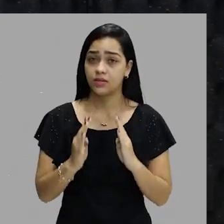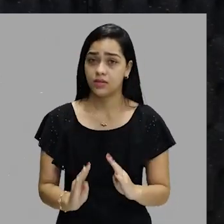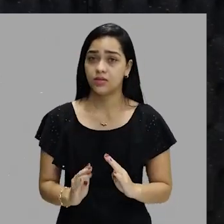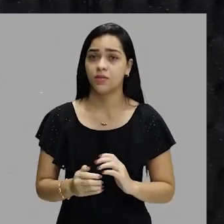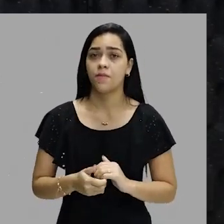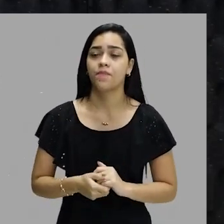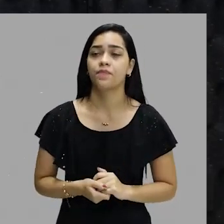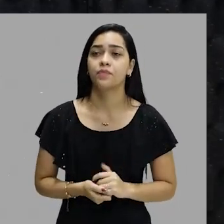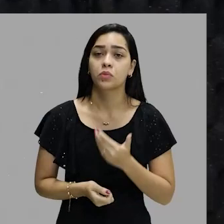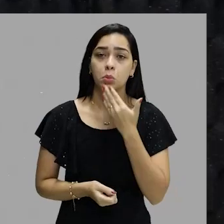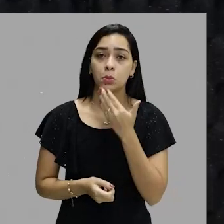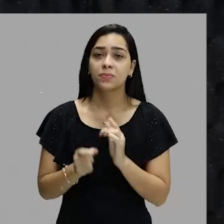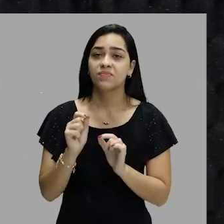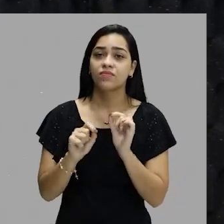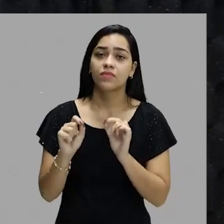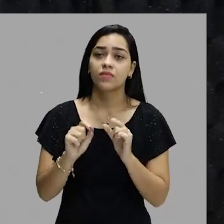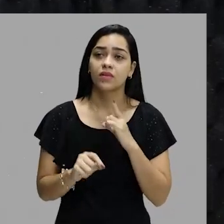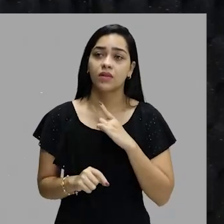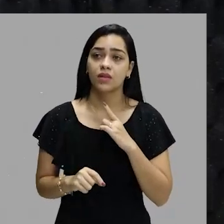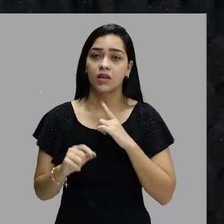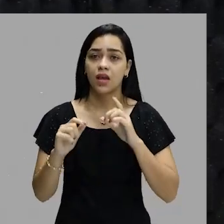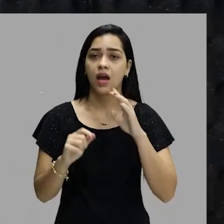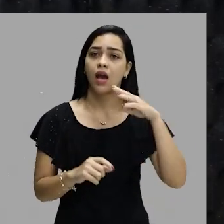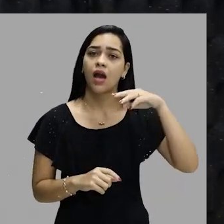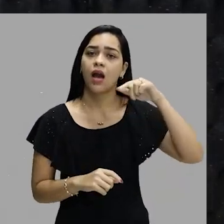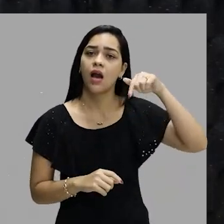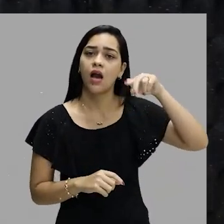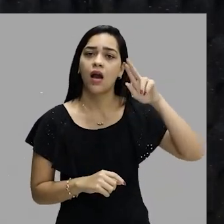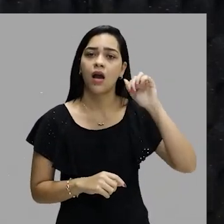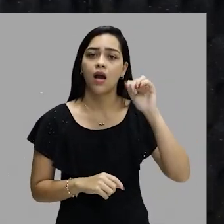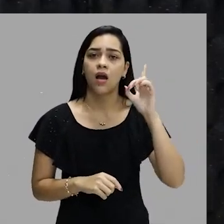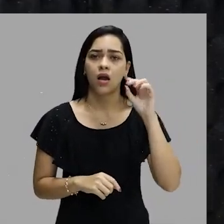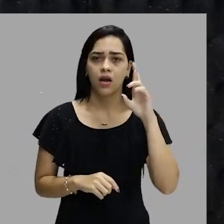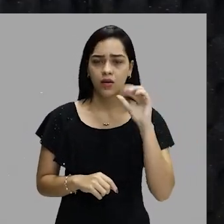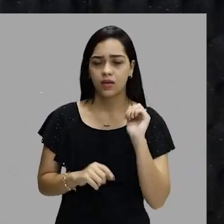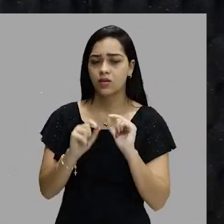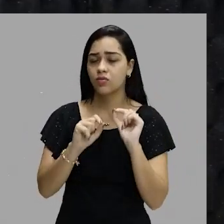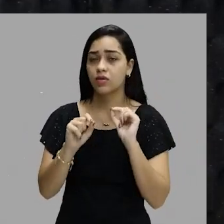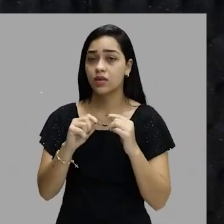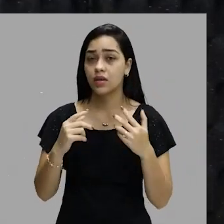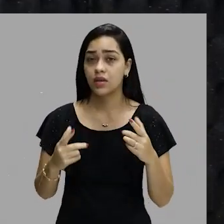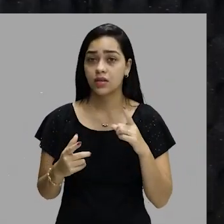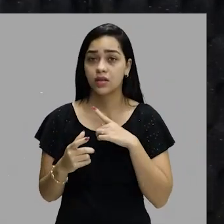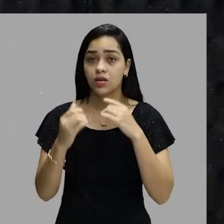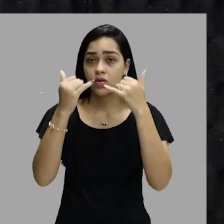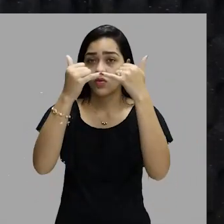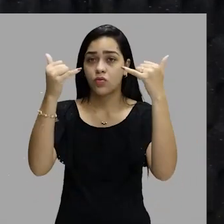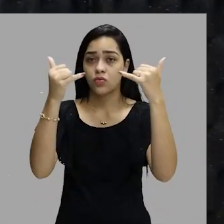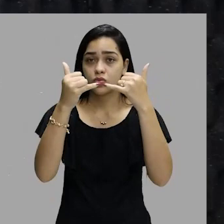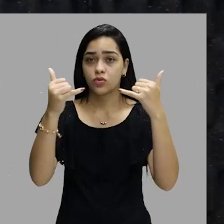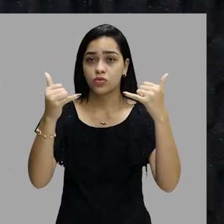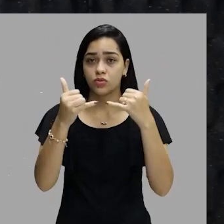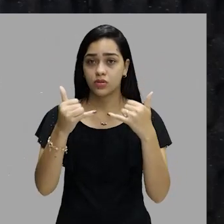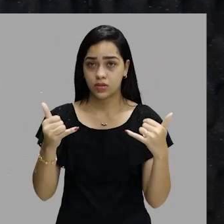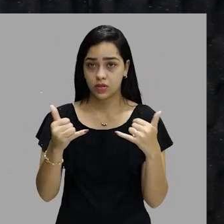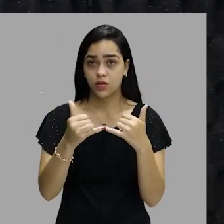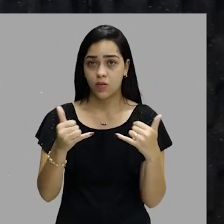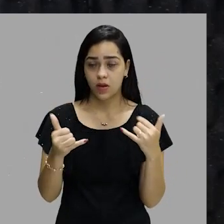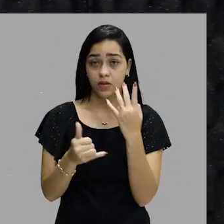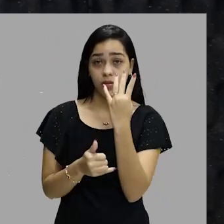alternativas. Pede para você analisar a quadra, quer dizer, o que é a quadra? Vou voltar aqui para você ler. São esses, 1, 2, 3, olha aqui, ó.